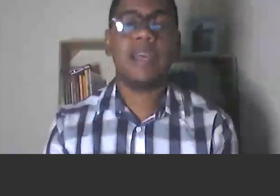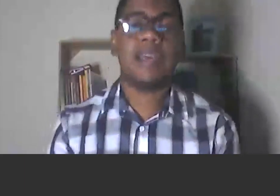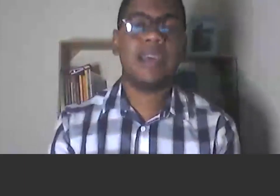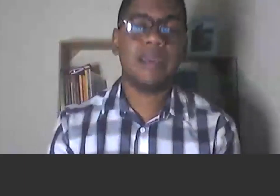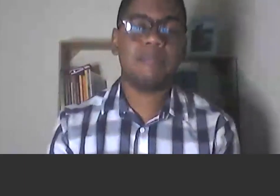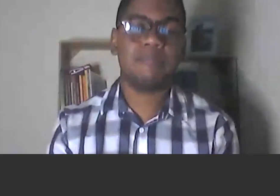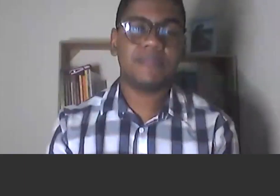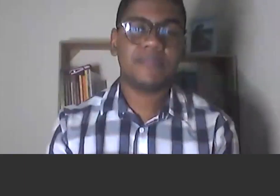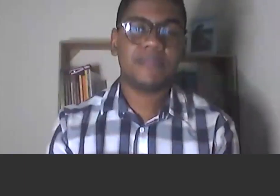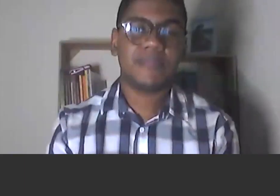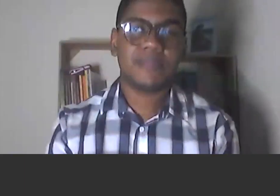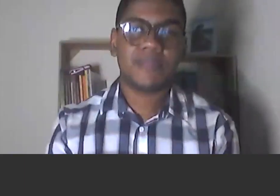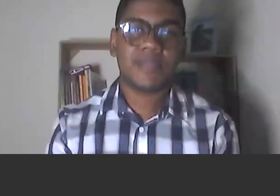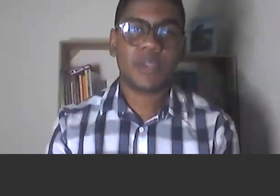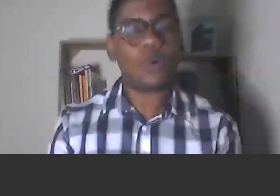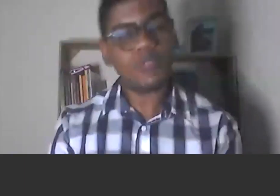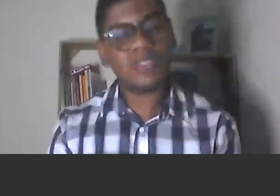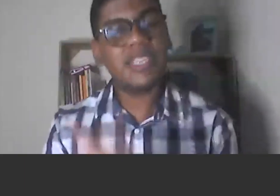tenham